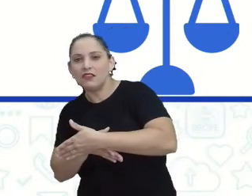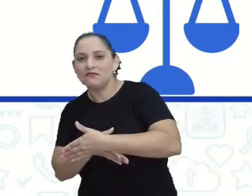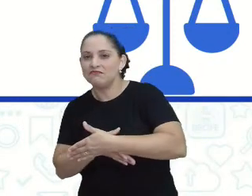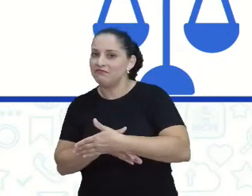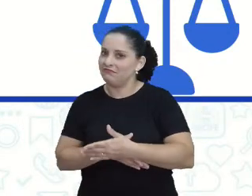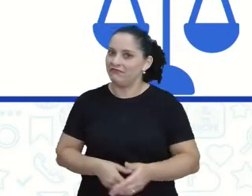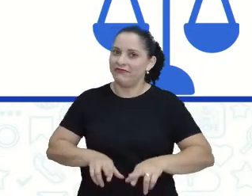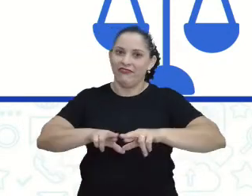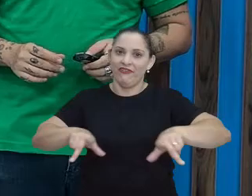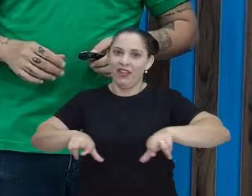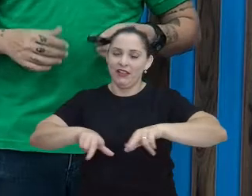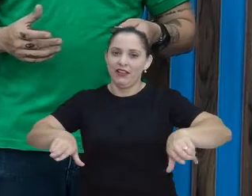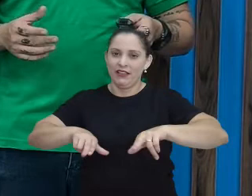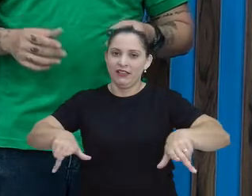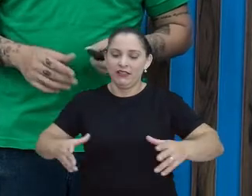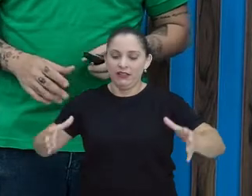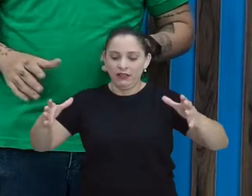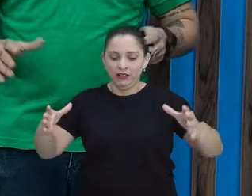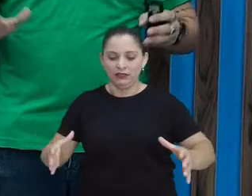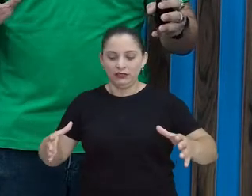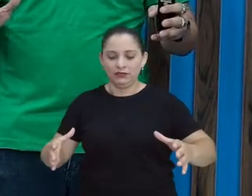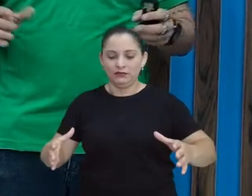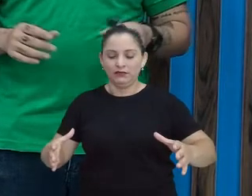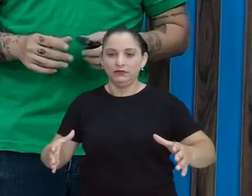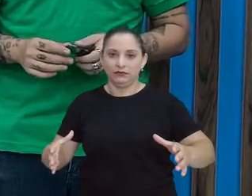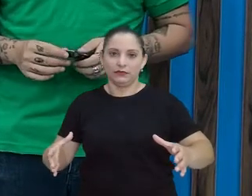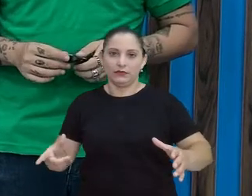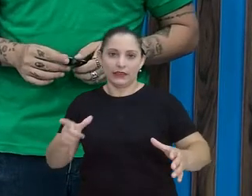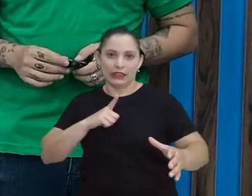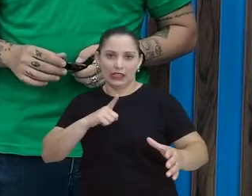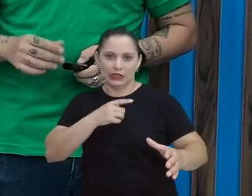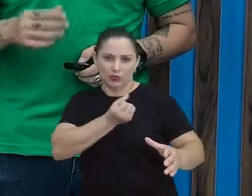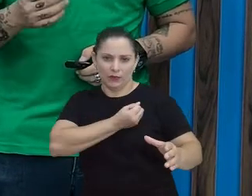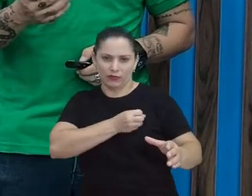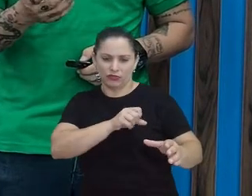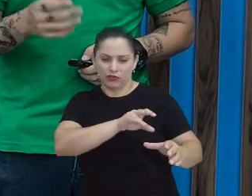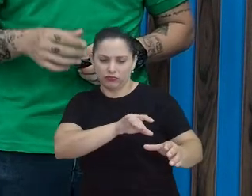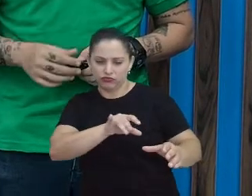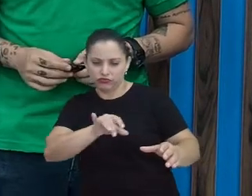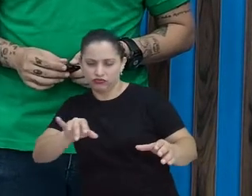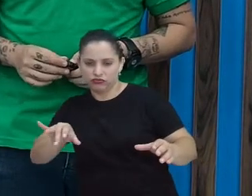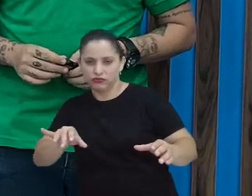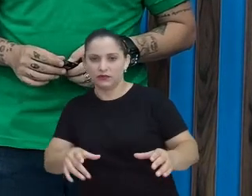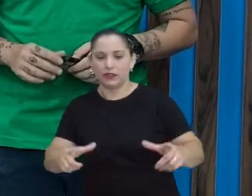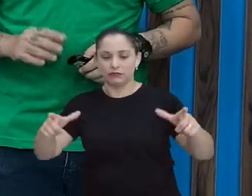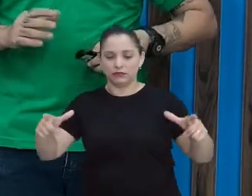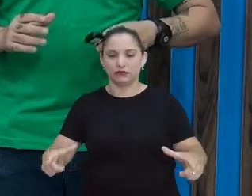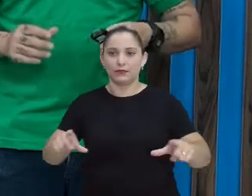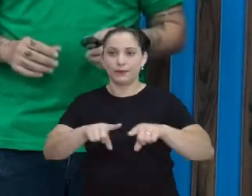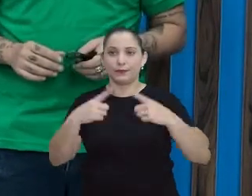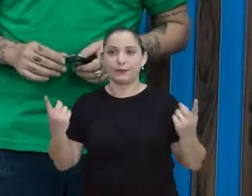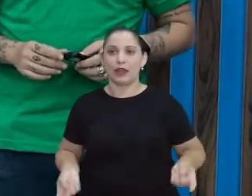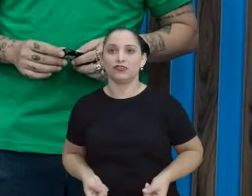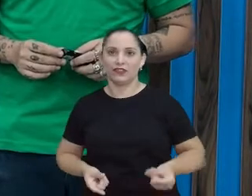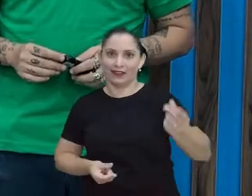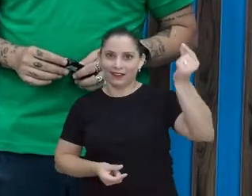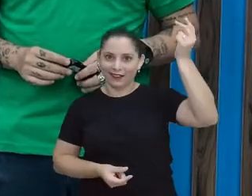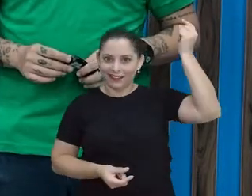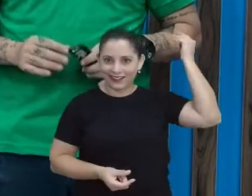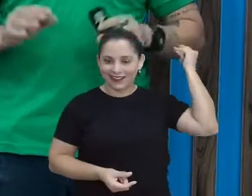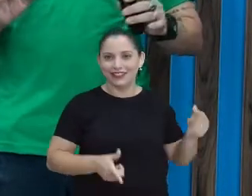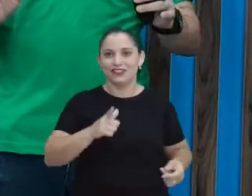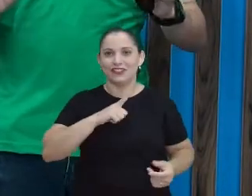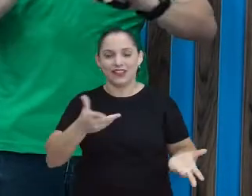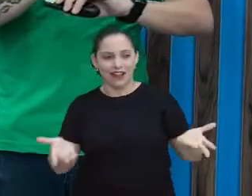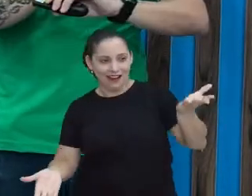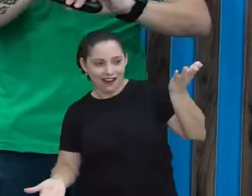da tua rua, tu já vai encontrar provavelmente uma balança digital, tá certo? Mas a balança de 2 pratos é bem intuitiva você compreender.